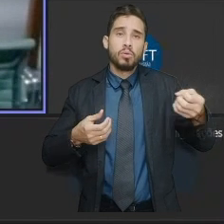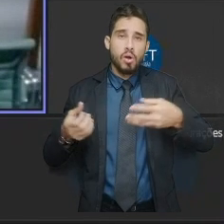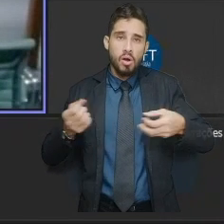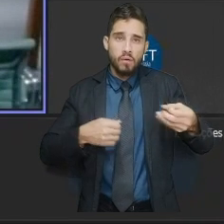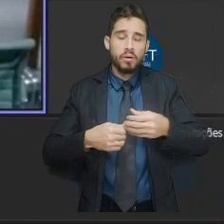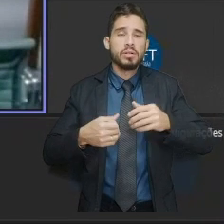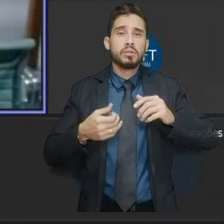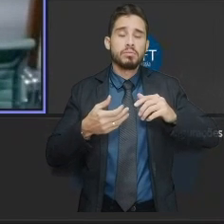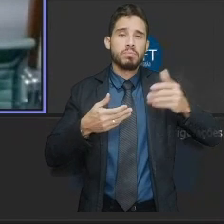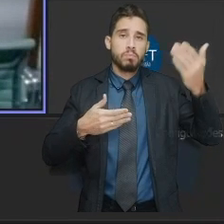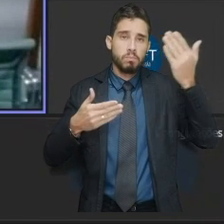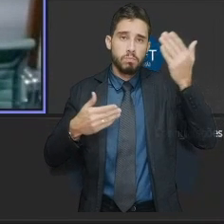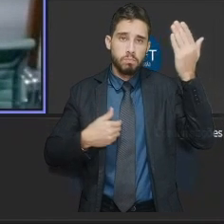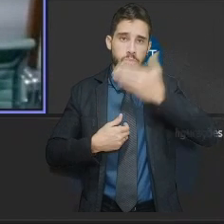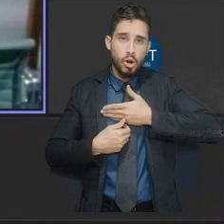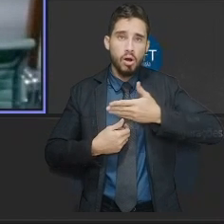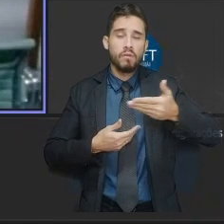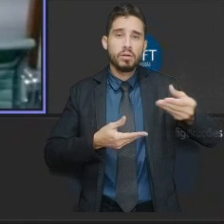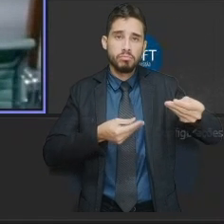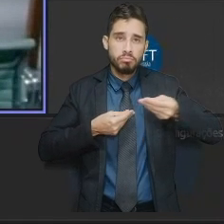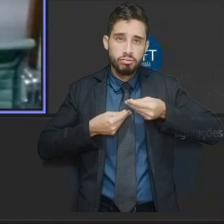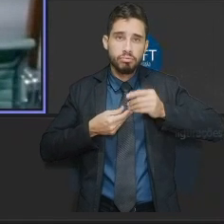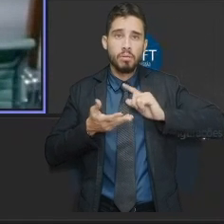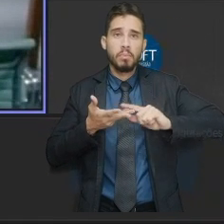essas novas questões, essas